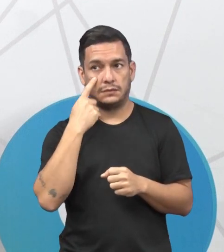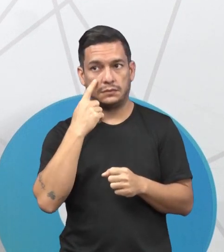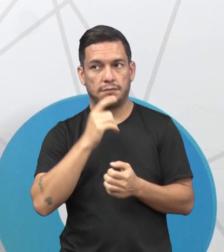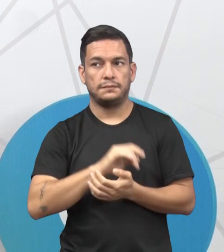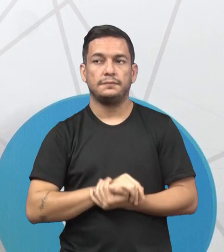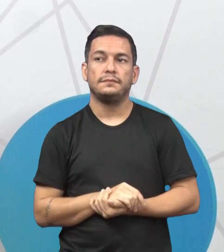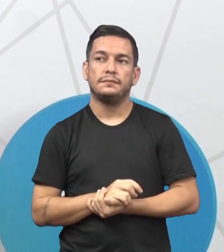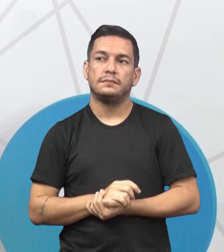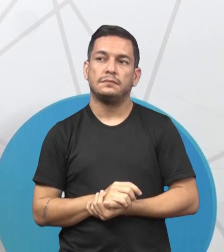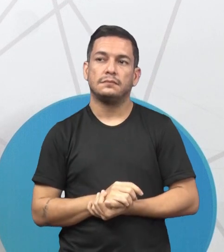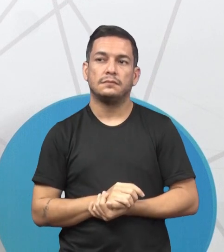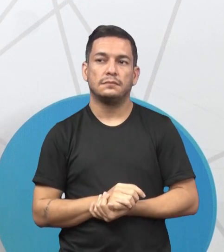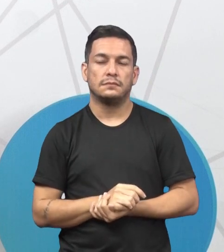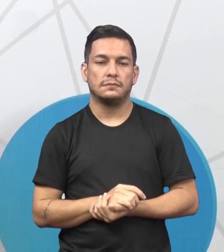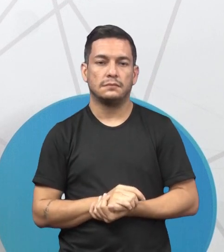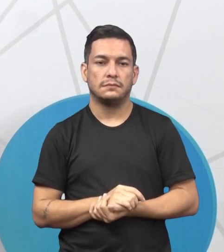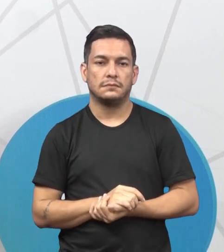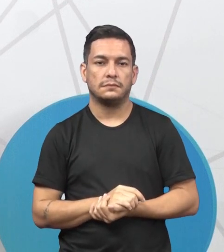vê-las.